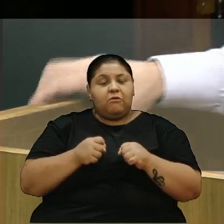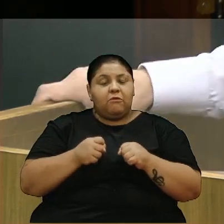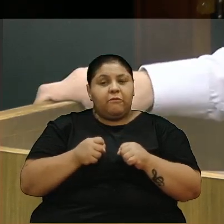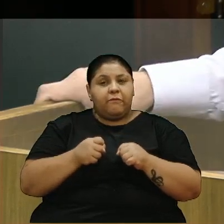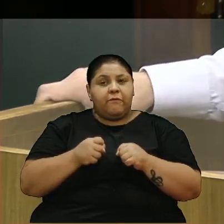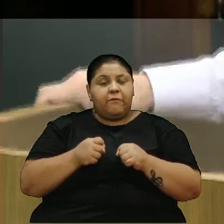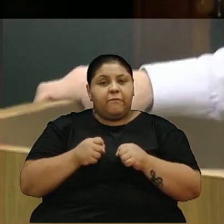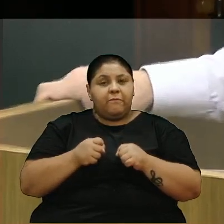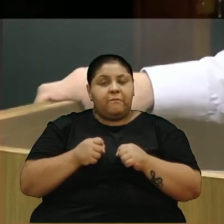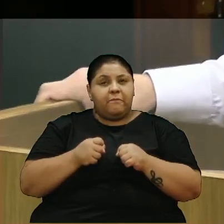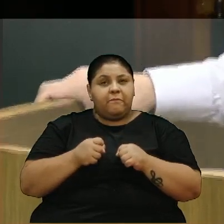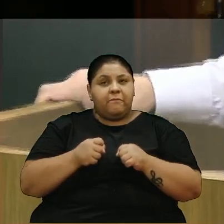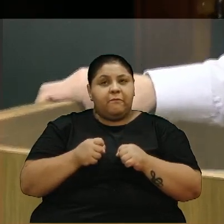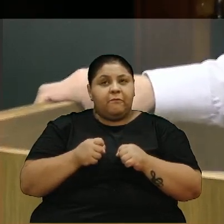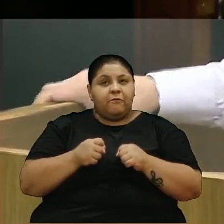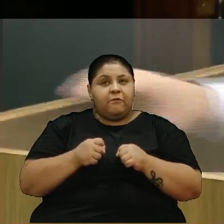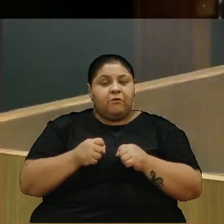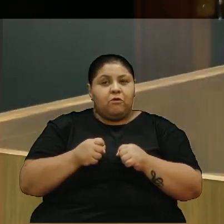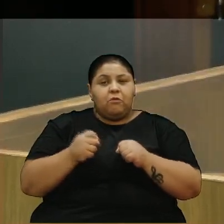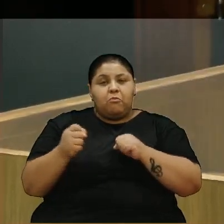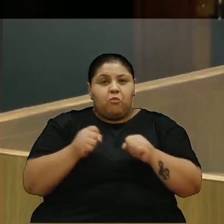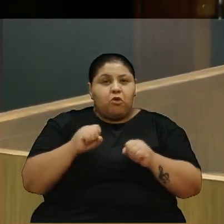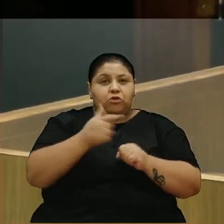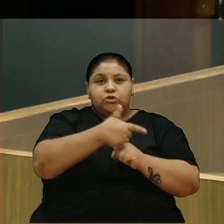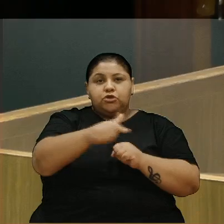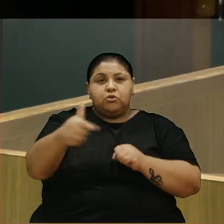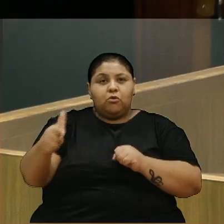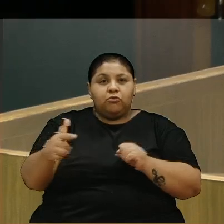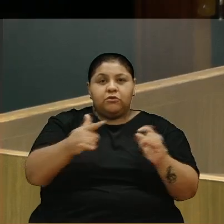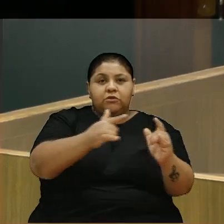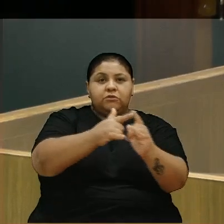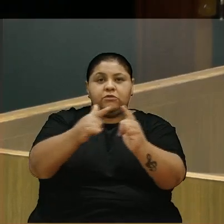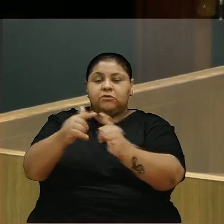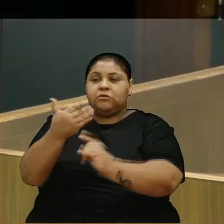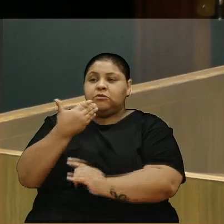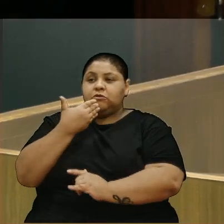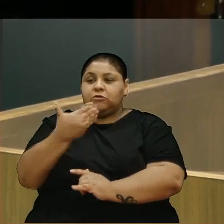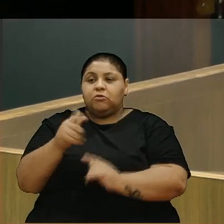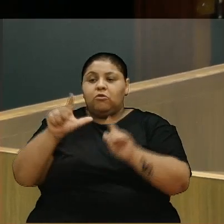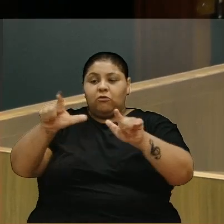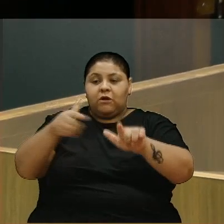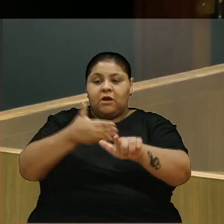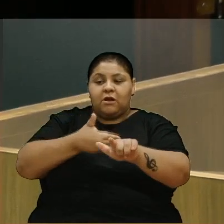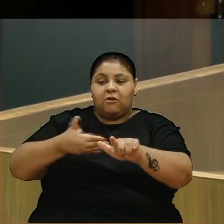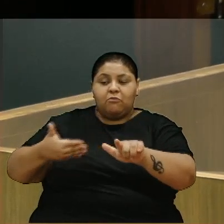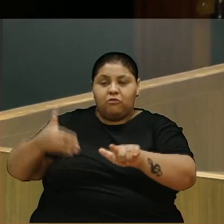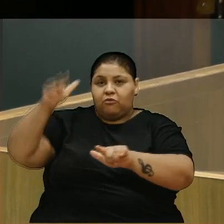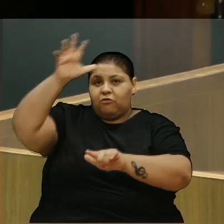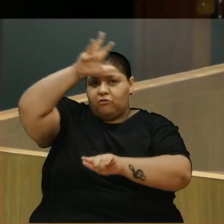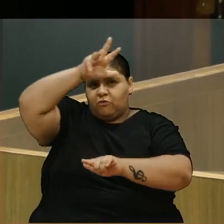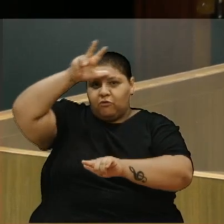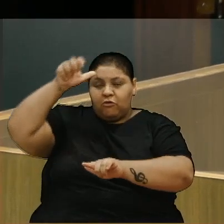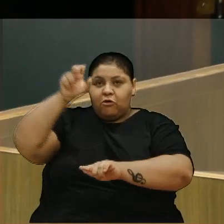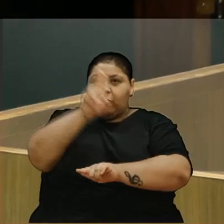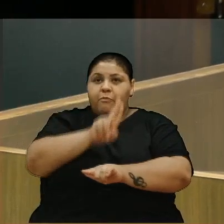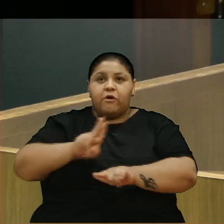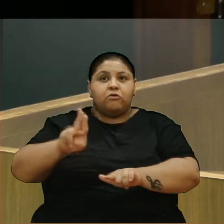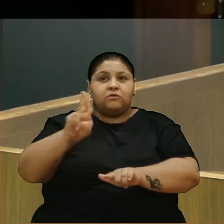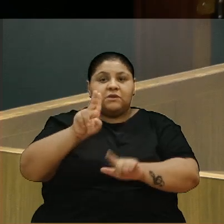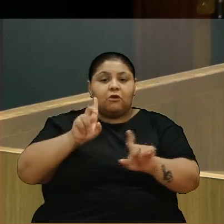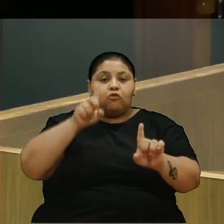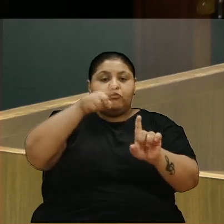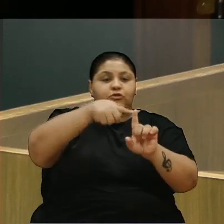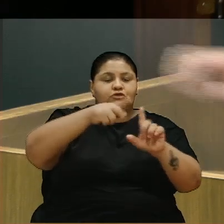que de qualquer outra associação ou organização também solicite a cessão de espaços públicos municipais para fins privados, o